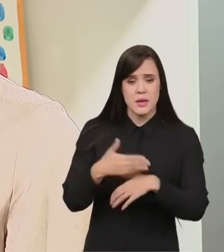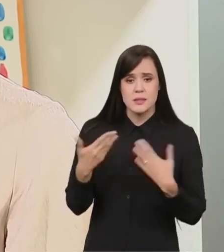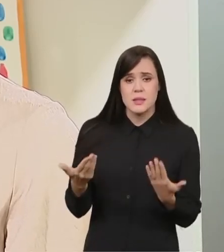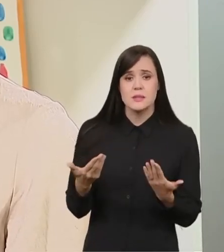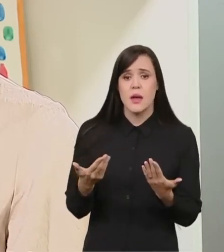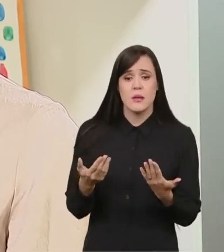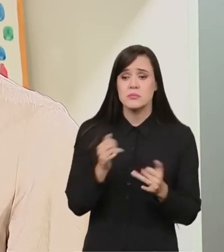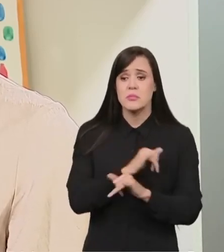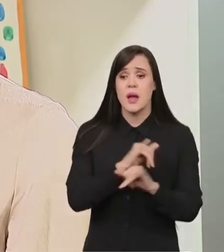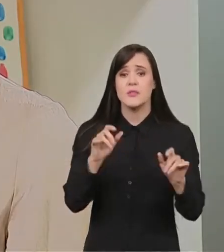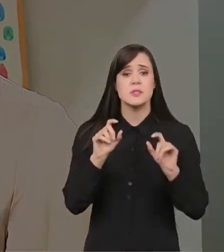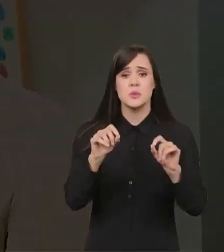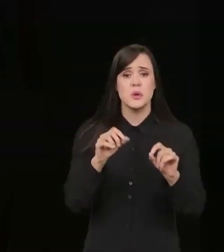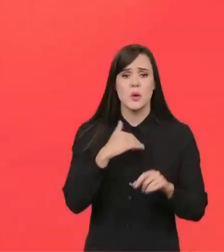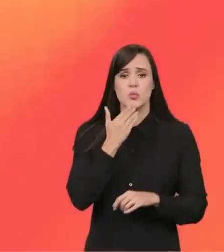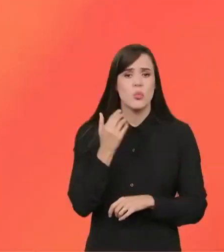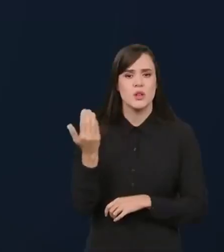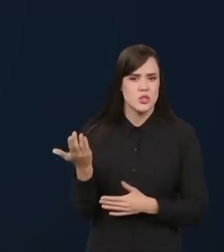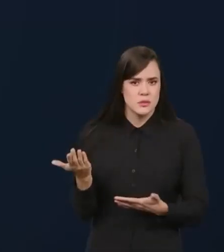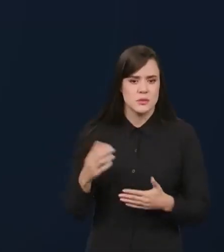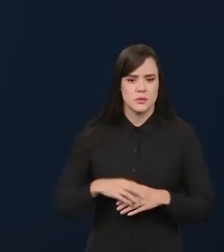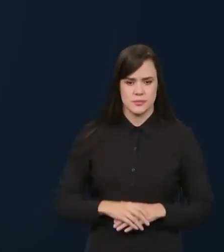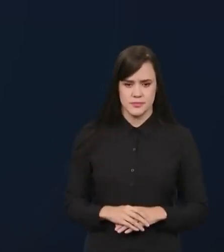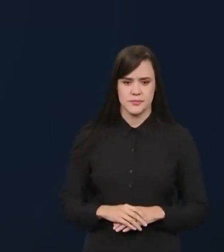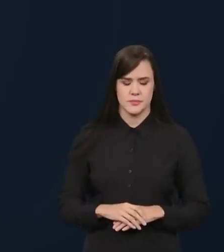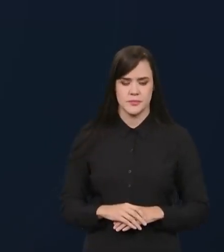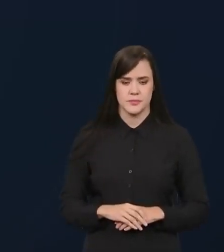sutil mensagem de que não é para ela estar ali.